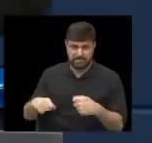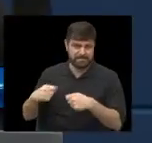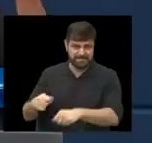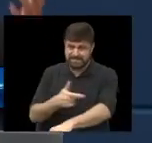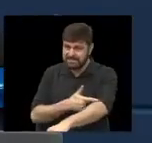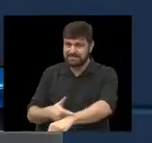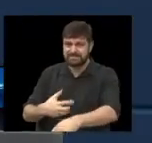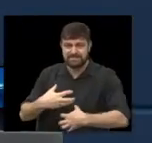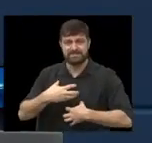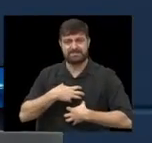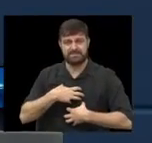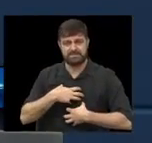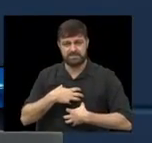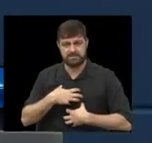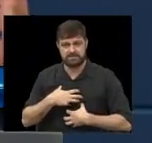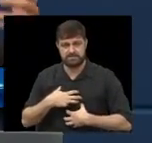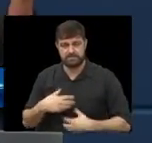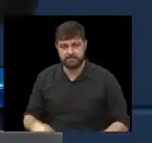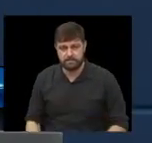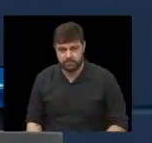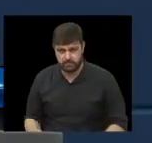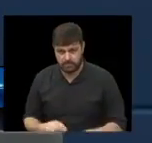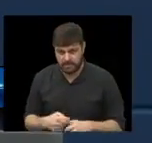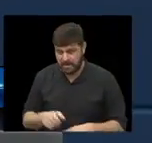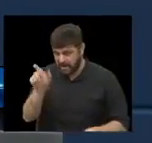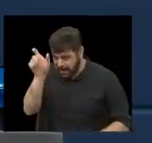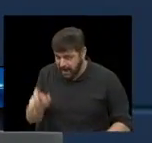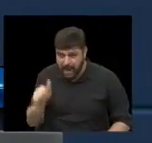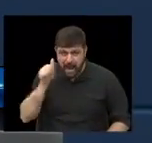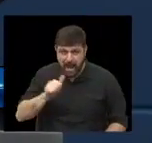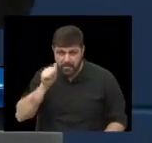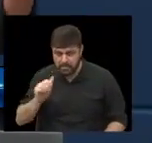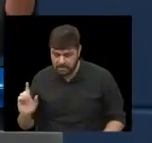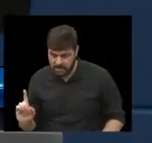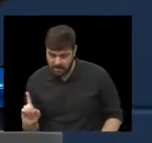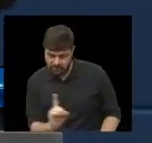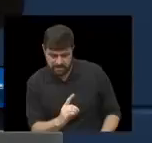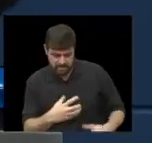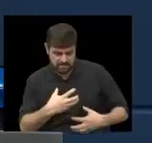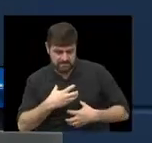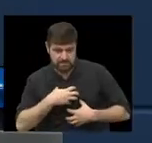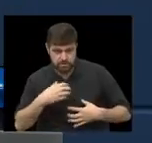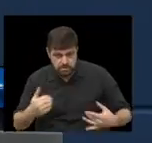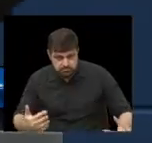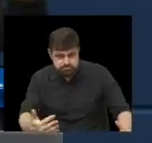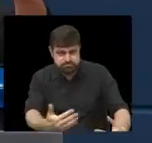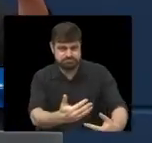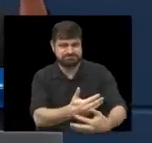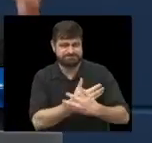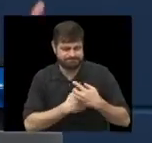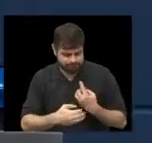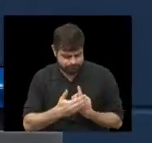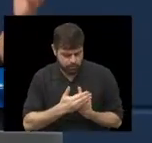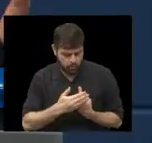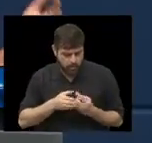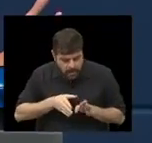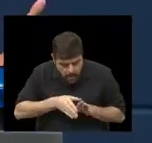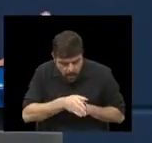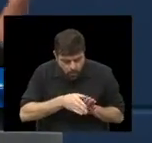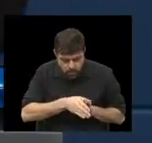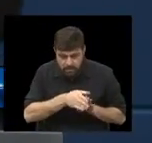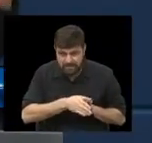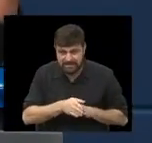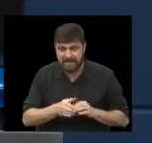na diversidade de identidade de gênero. Então, para que a mulher seja respeitada, acolhida e orientada na sua integralidade, é